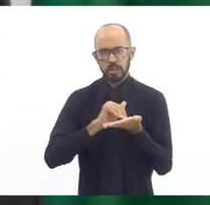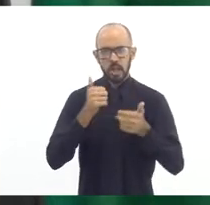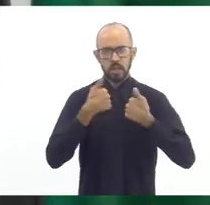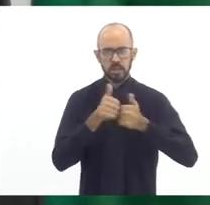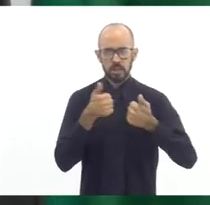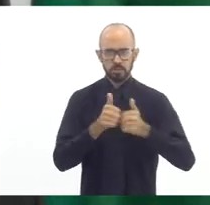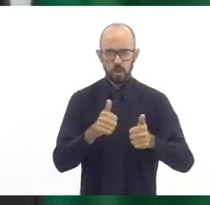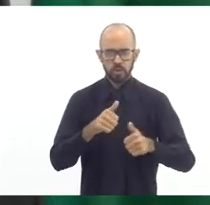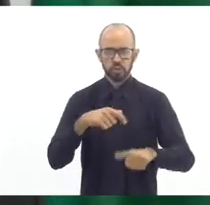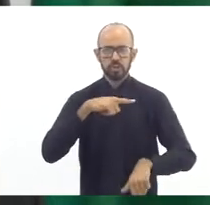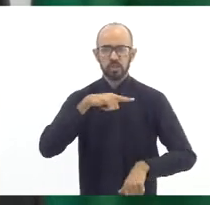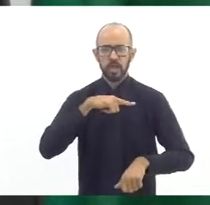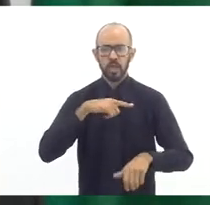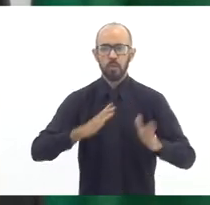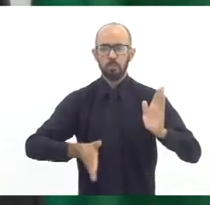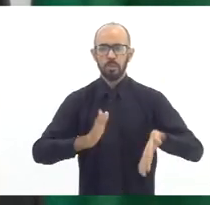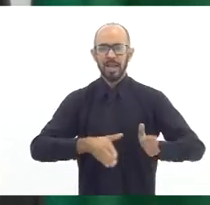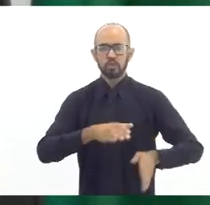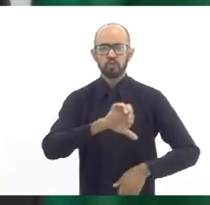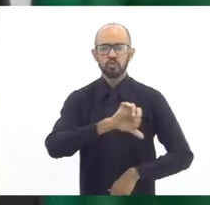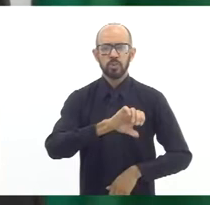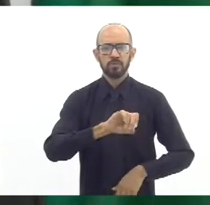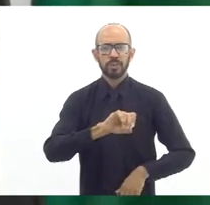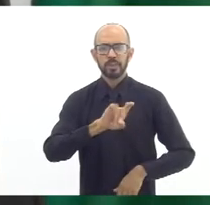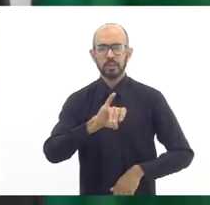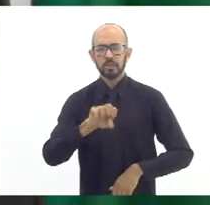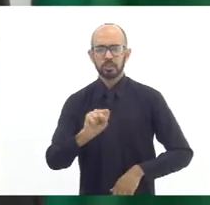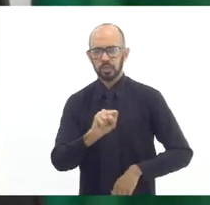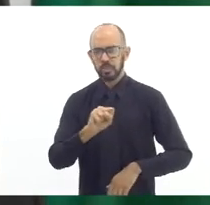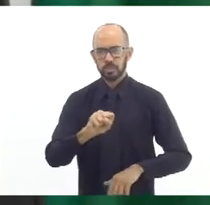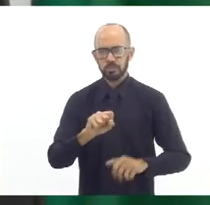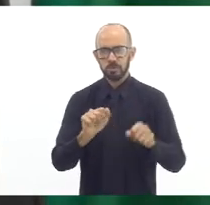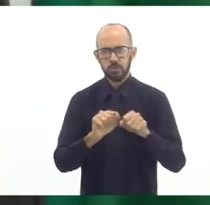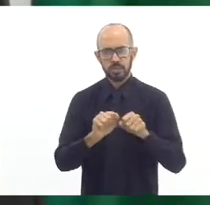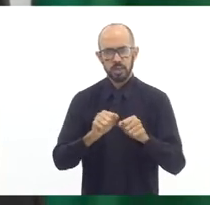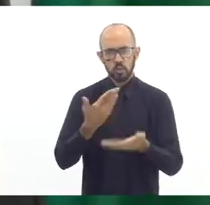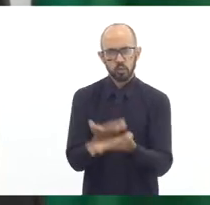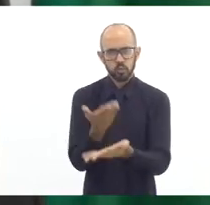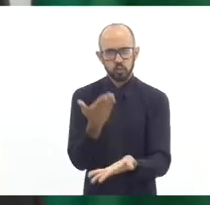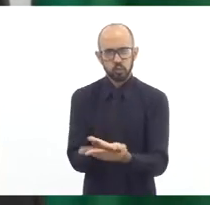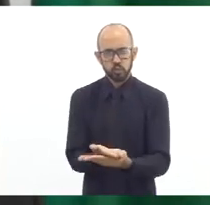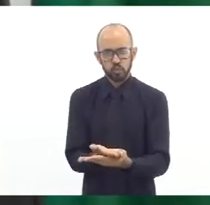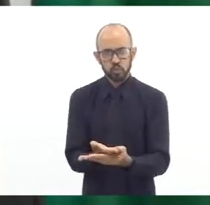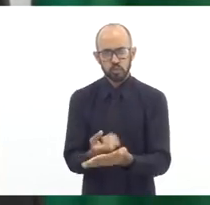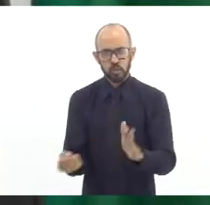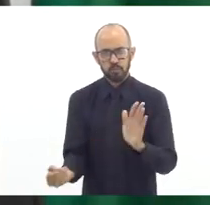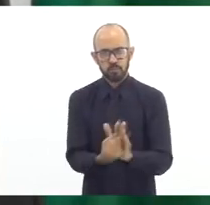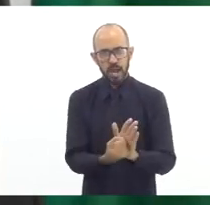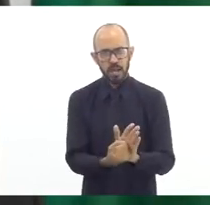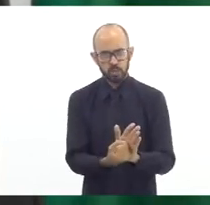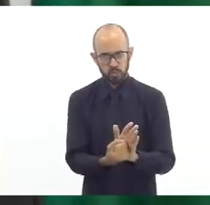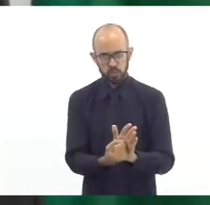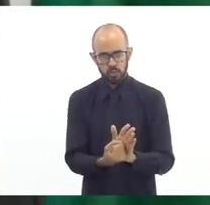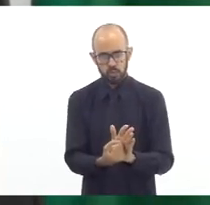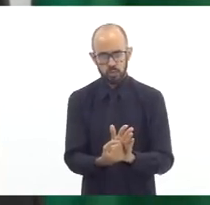Transporte teria o prazo de 90 dias para fazer um estudo de impactos